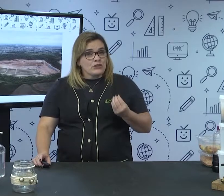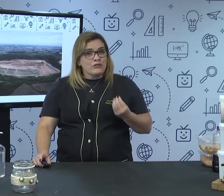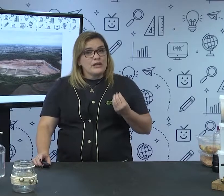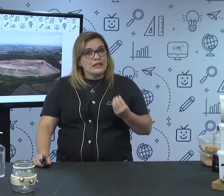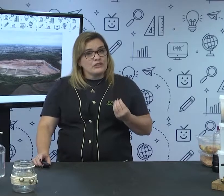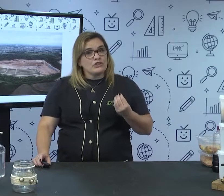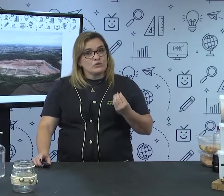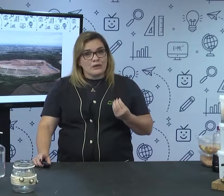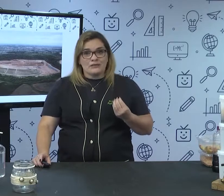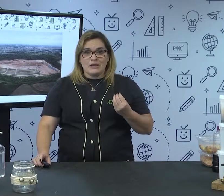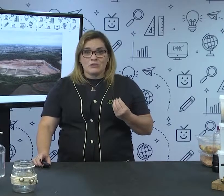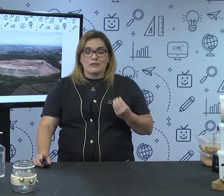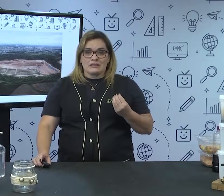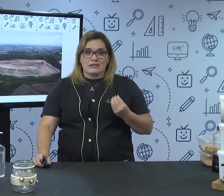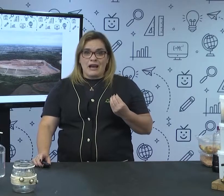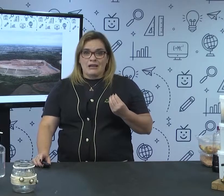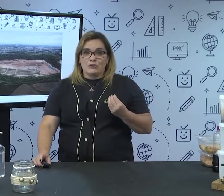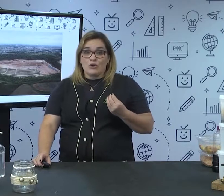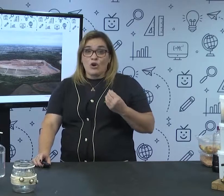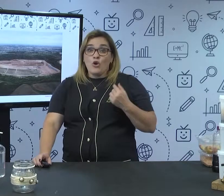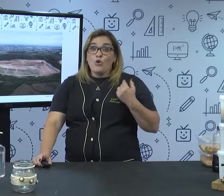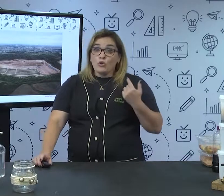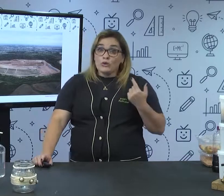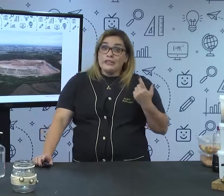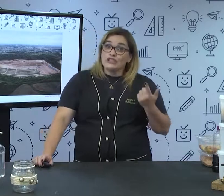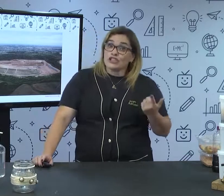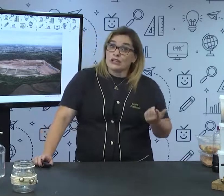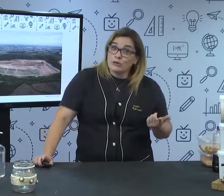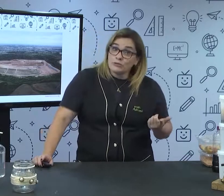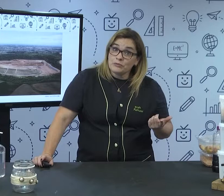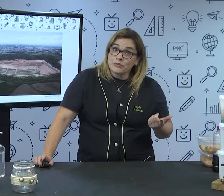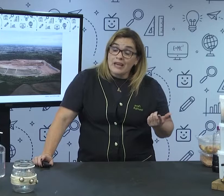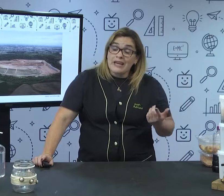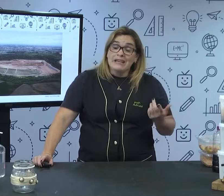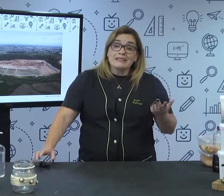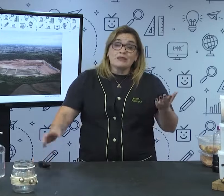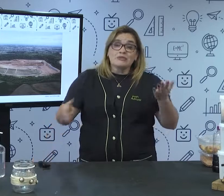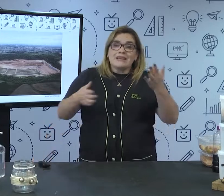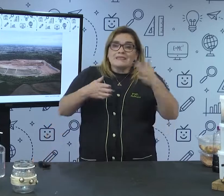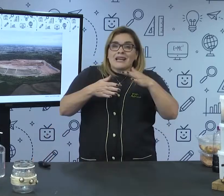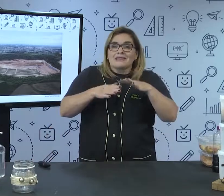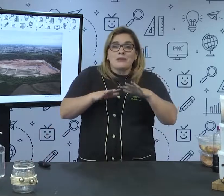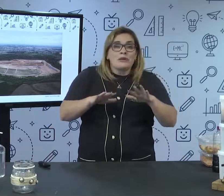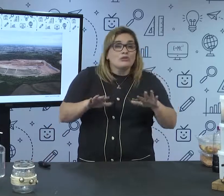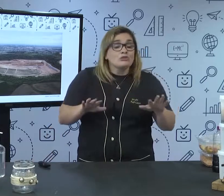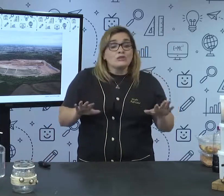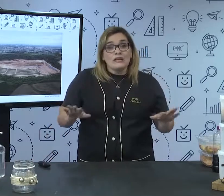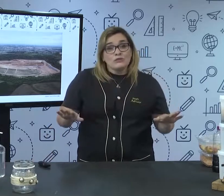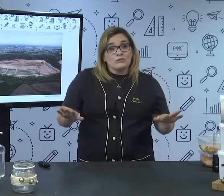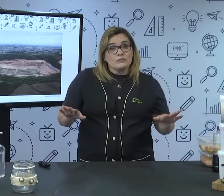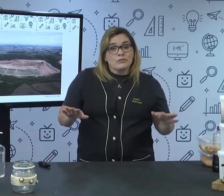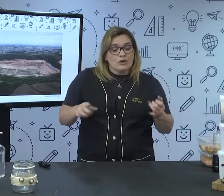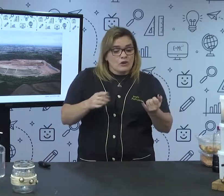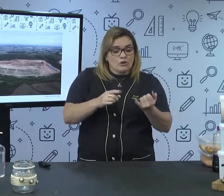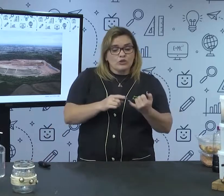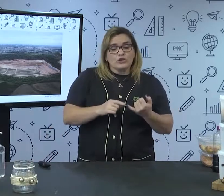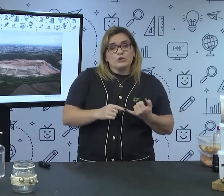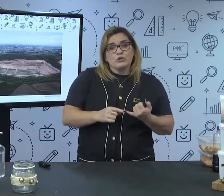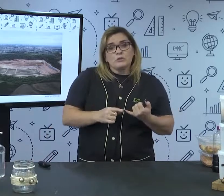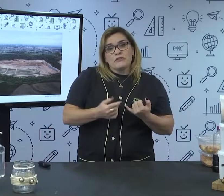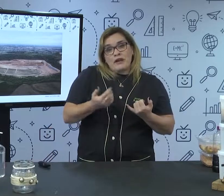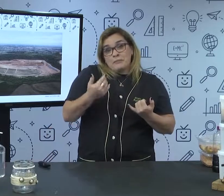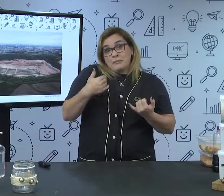Porque diferente do aterro sanitário, o lixão, ele não tem tratamento nenhum.